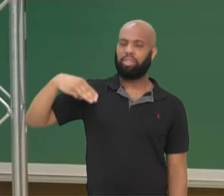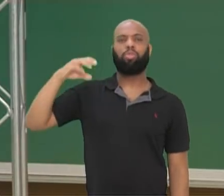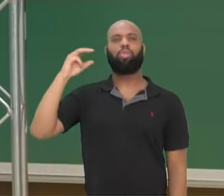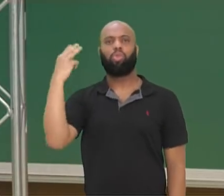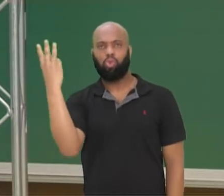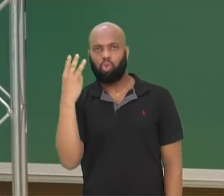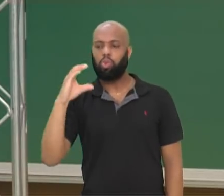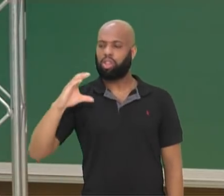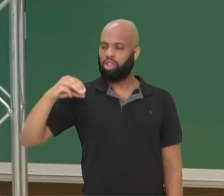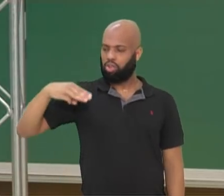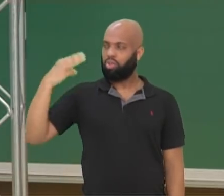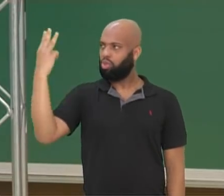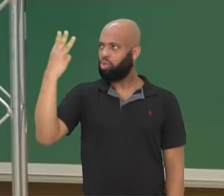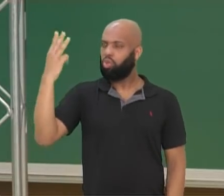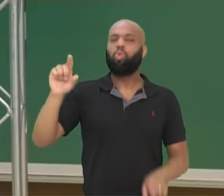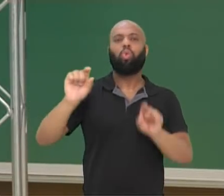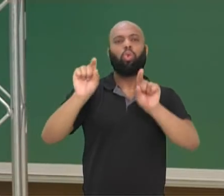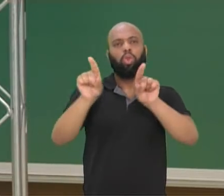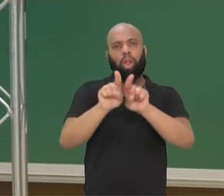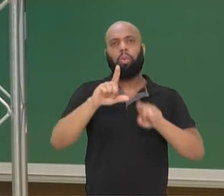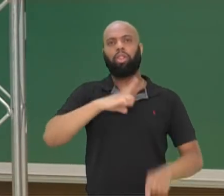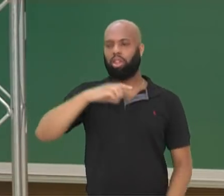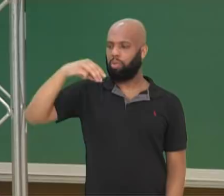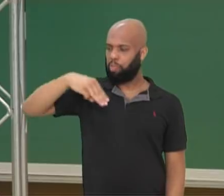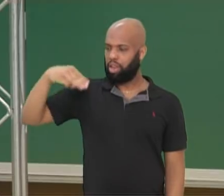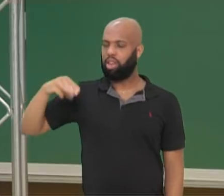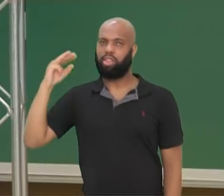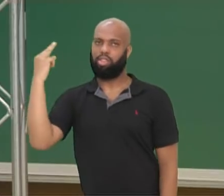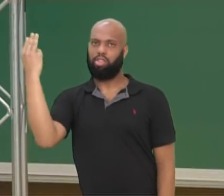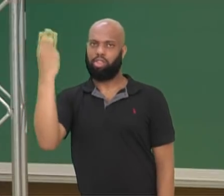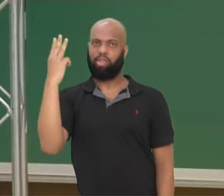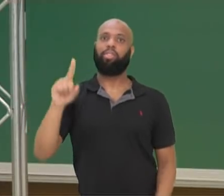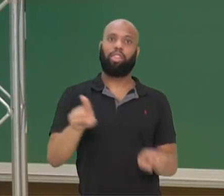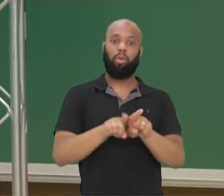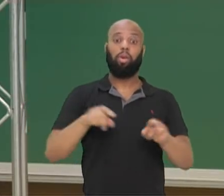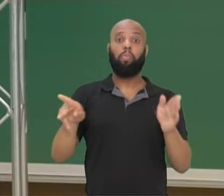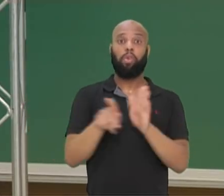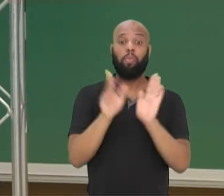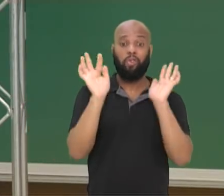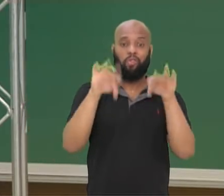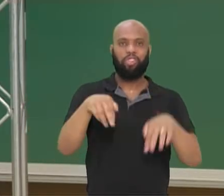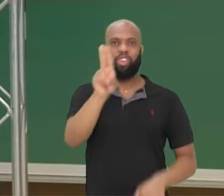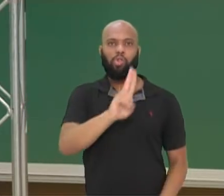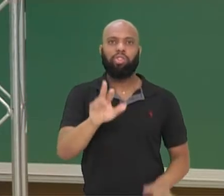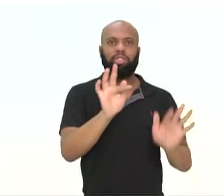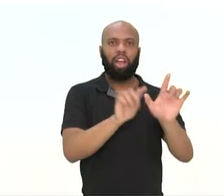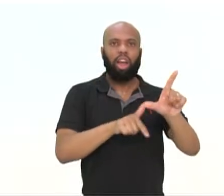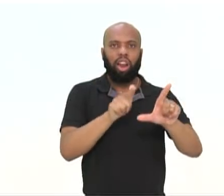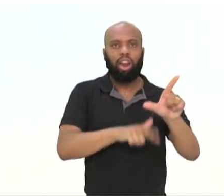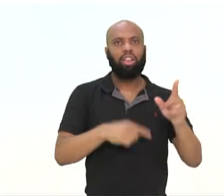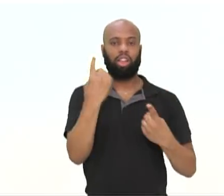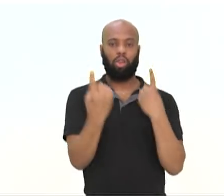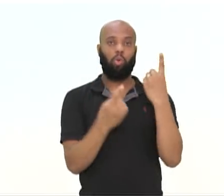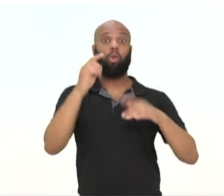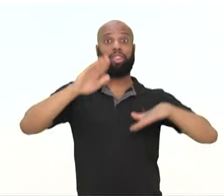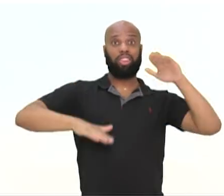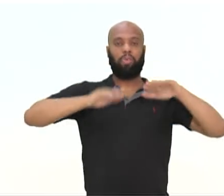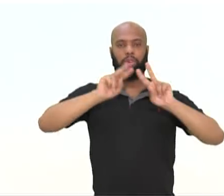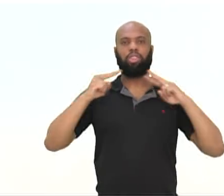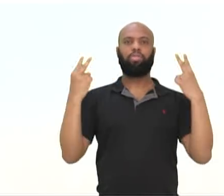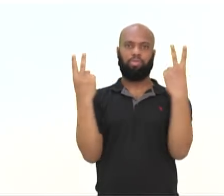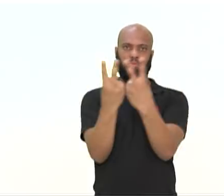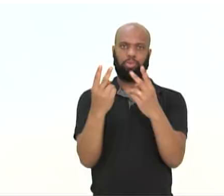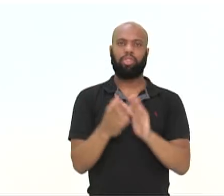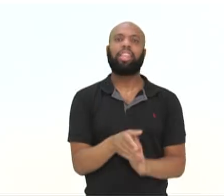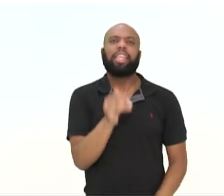cúbico, o milímetro cúbico e assim por diante, tá? A capacidade é a ideia de volume interno de um recipiente. Então, você tem um recipiente,